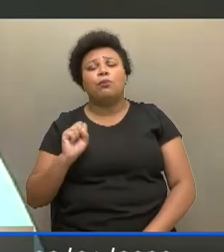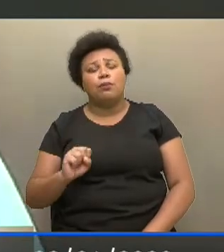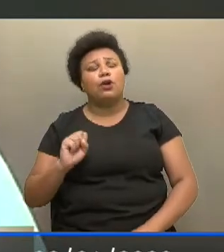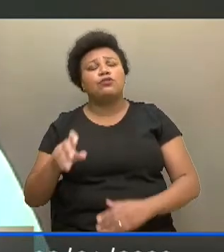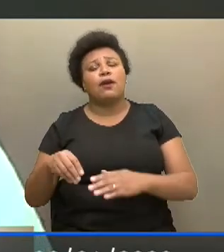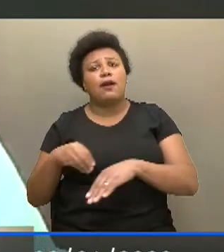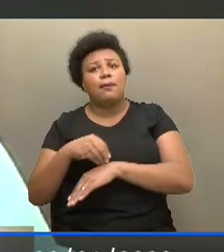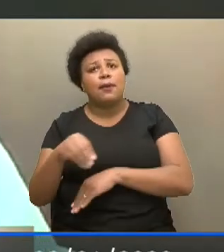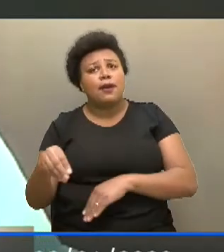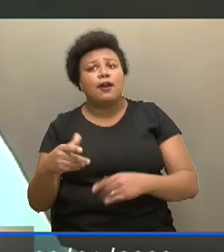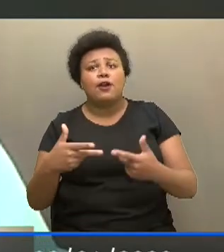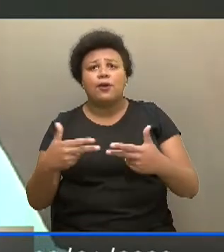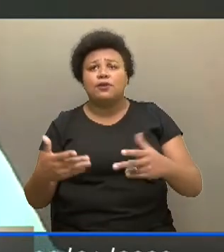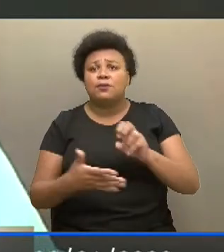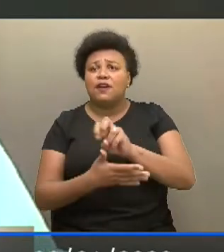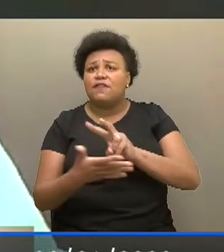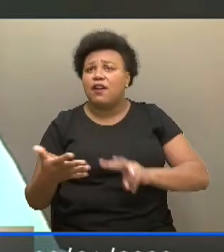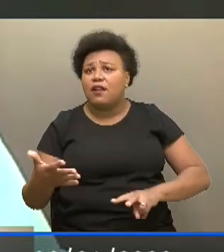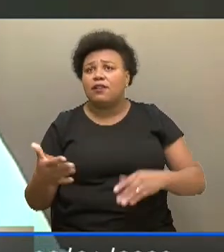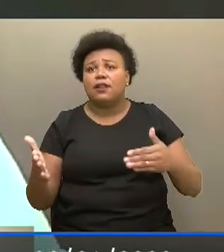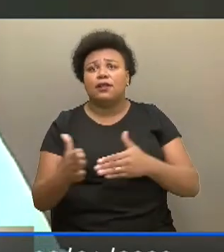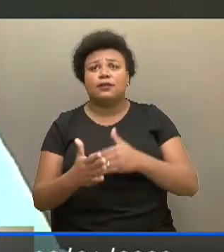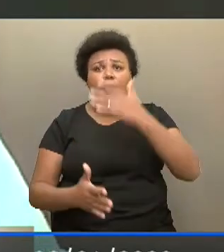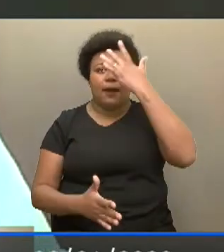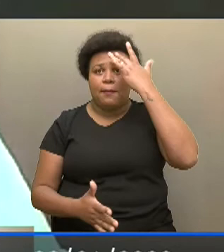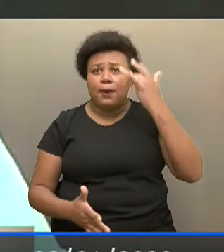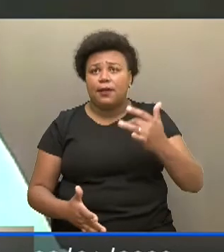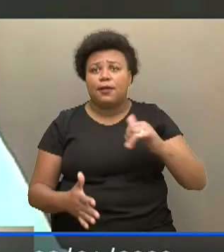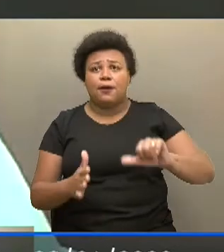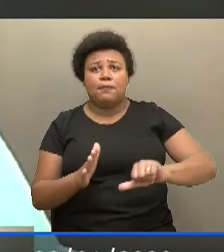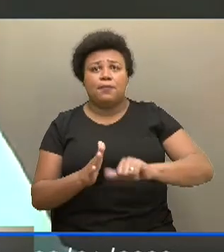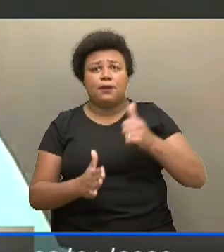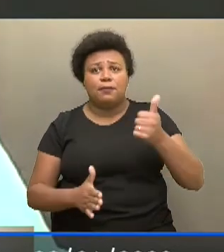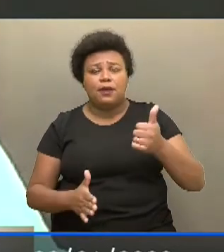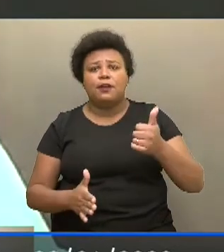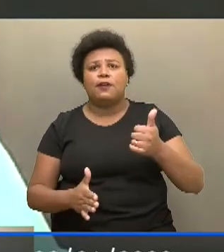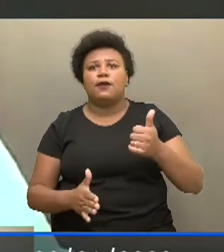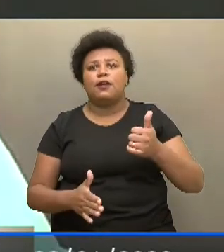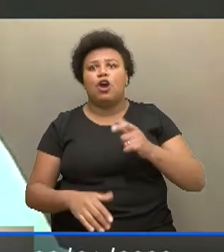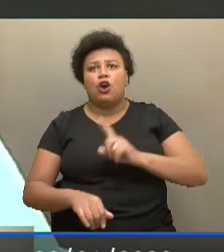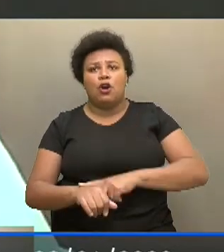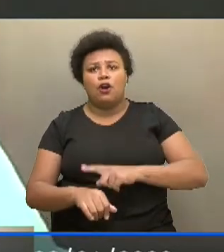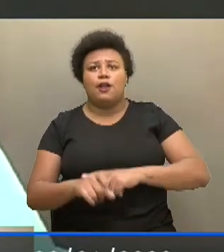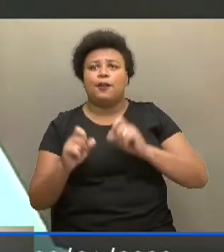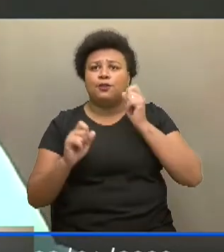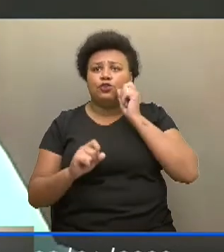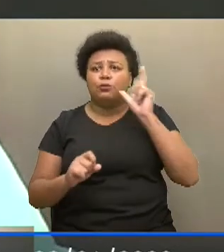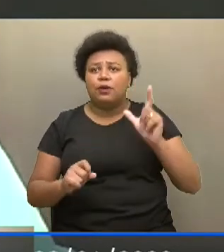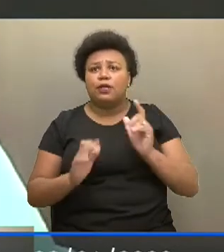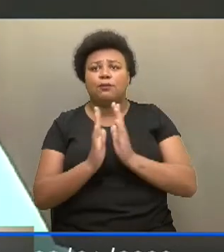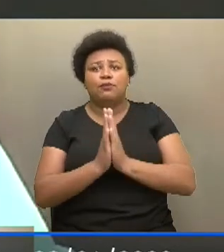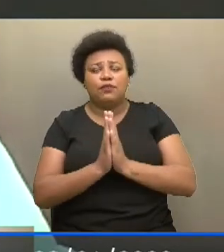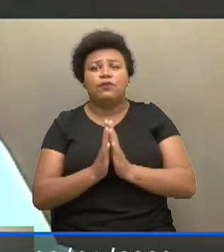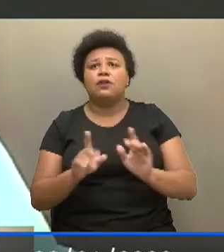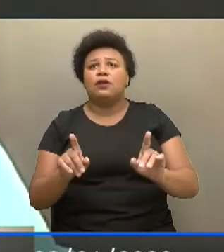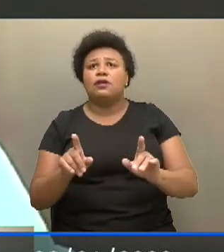sugestões para que sejam avaliadas. Então, até amanhã, a primeira hora da manhã, por gentileza. E também por sugestão do Alexandre Guerra,